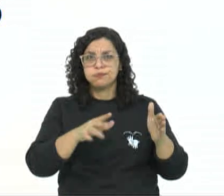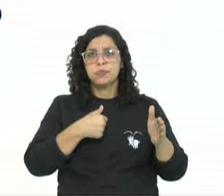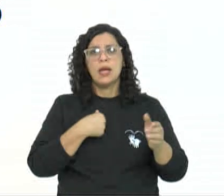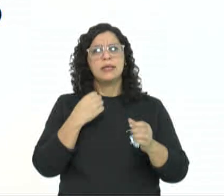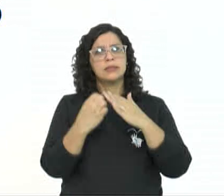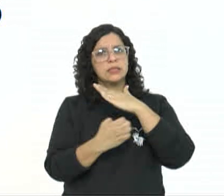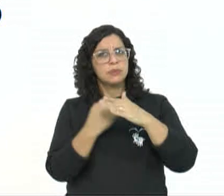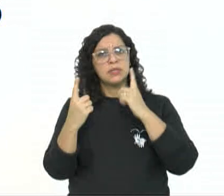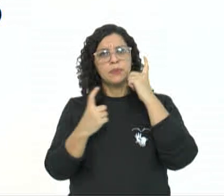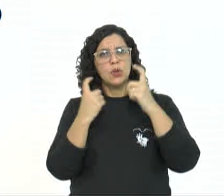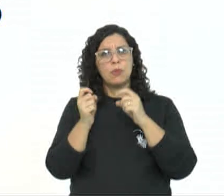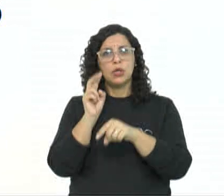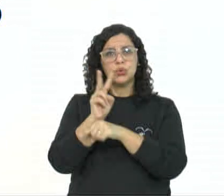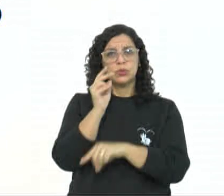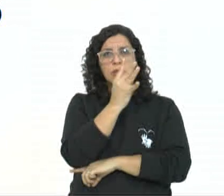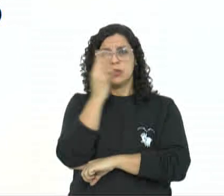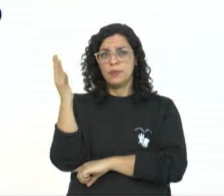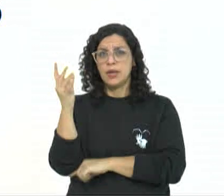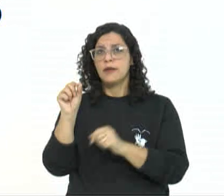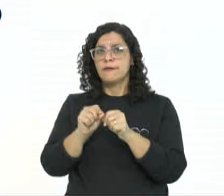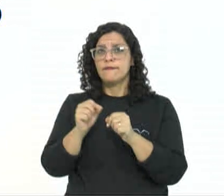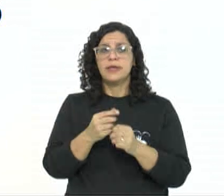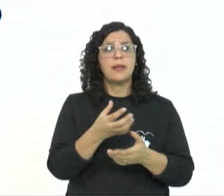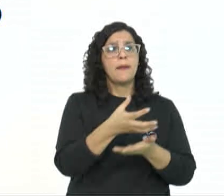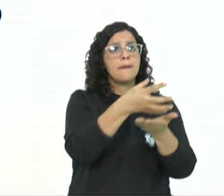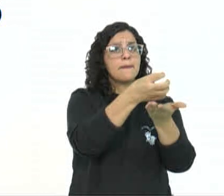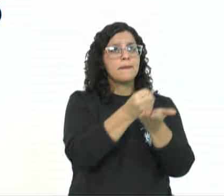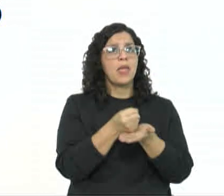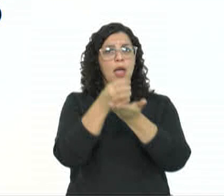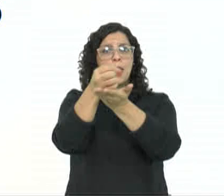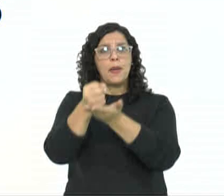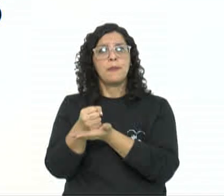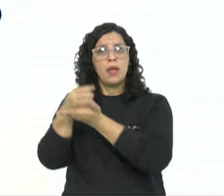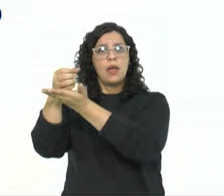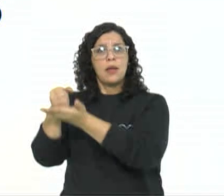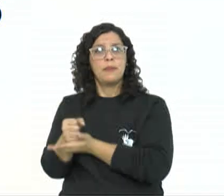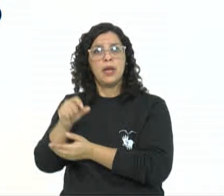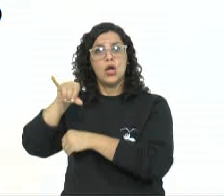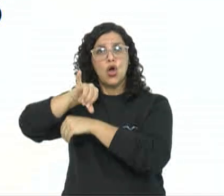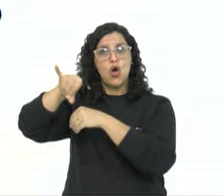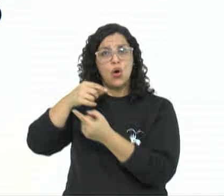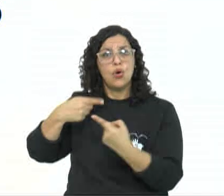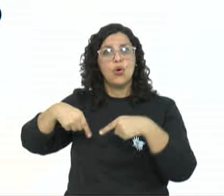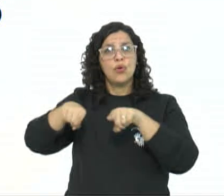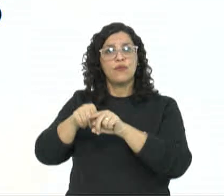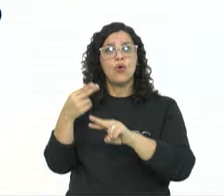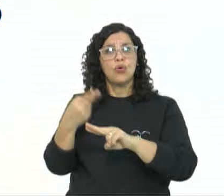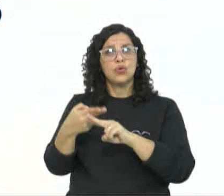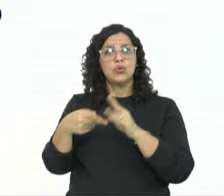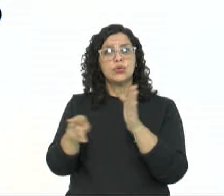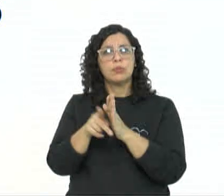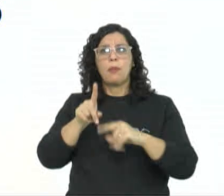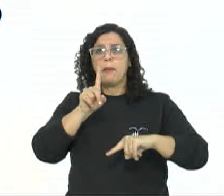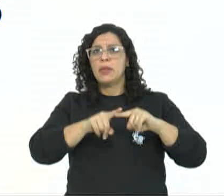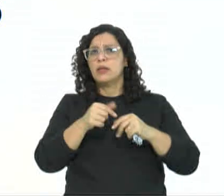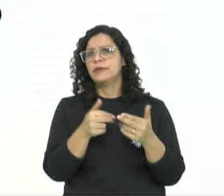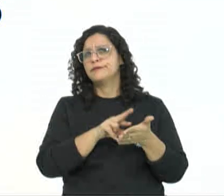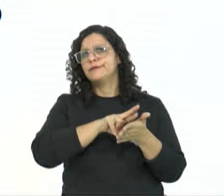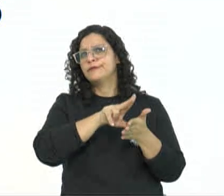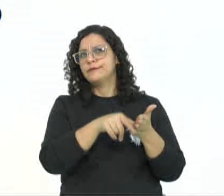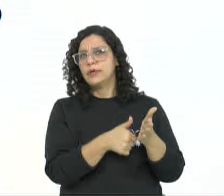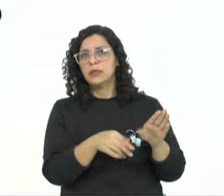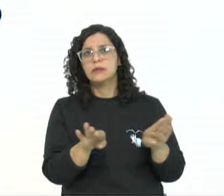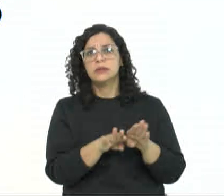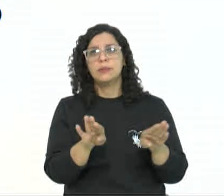com a preservação ambiental fazem a coleta de óleo que posteriormente é reciclado e utilizado na produção de diversos produtos,